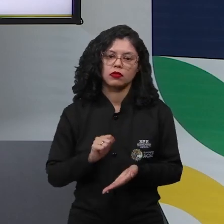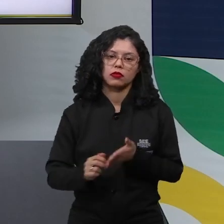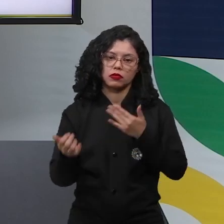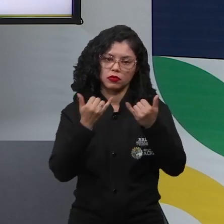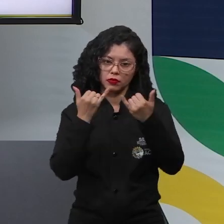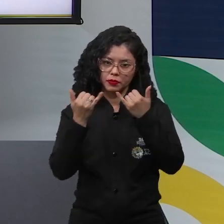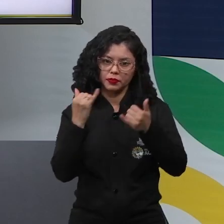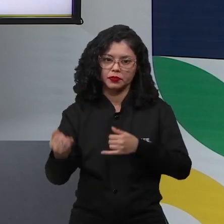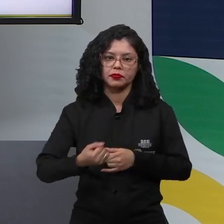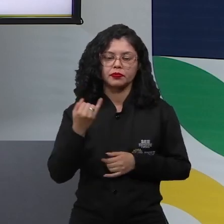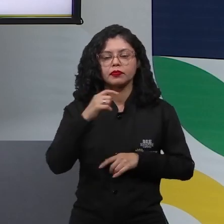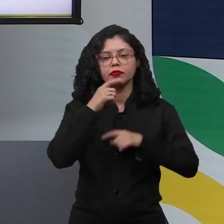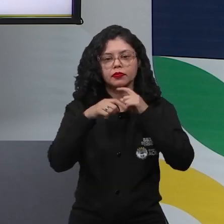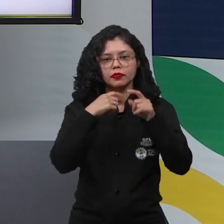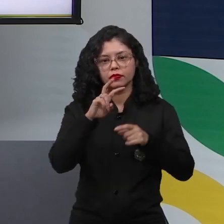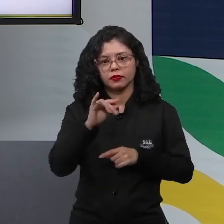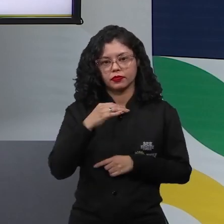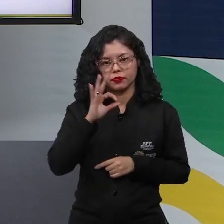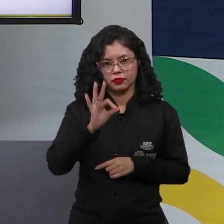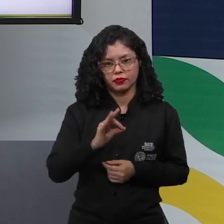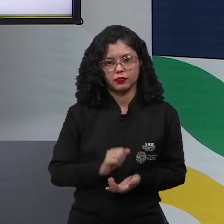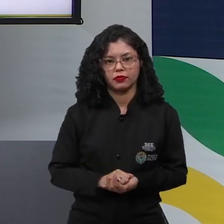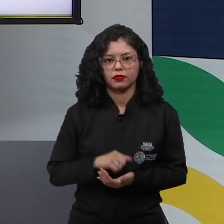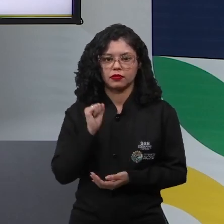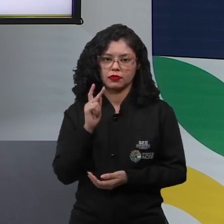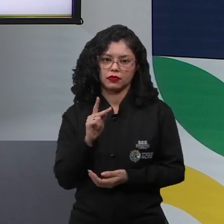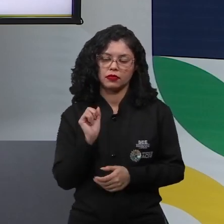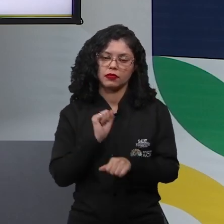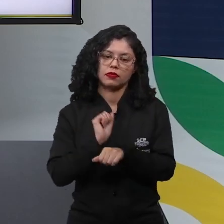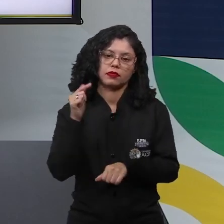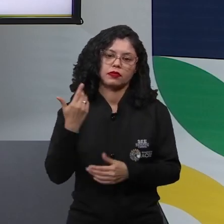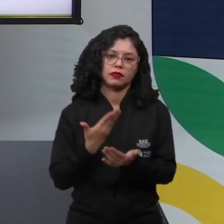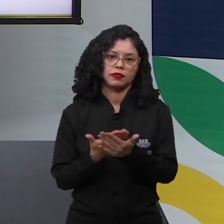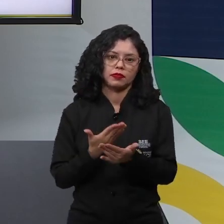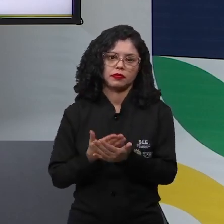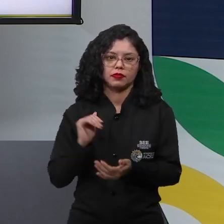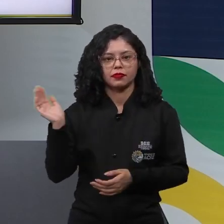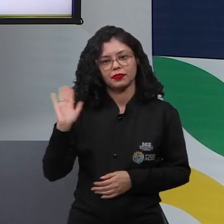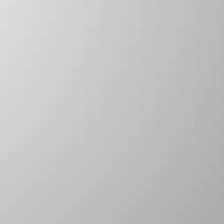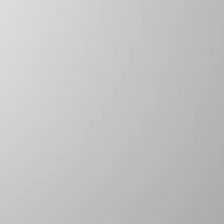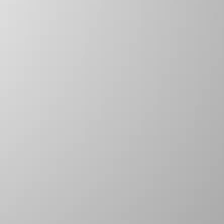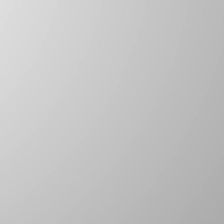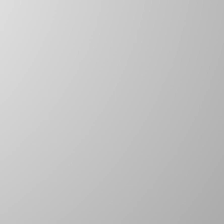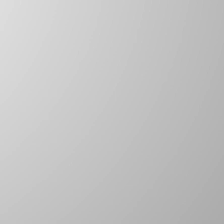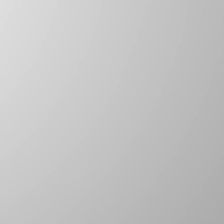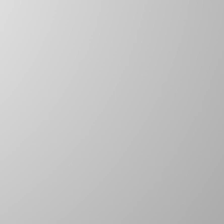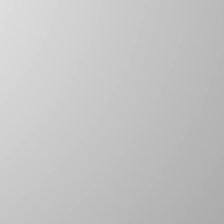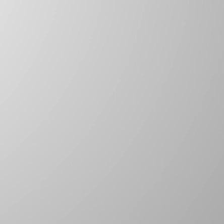informações, tira dúvidas que vai dar certo, tá? Então, espero vocês na próxima aula e tchau, tchau.